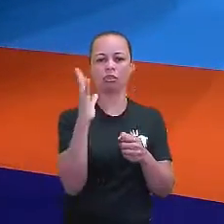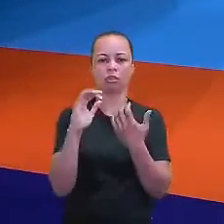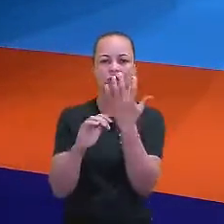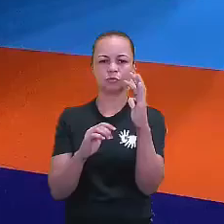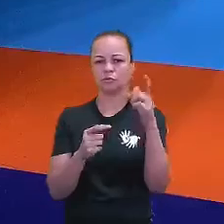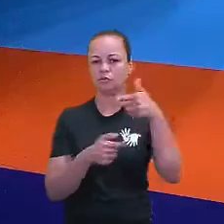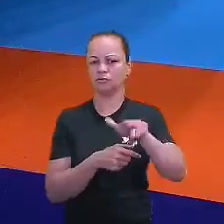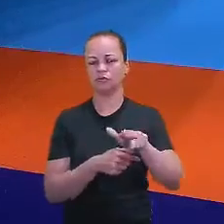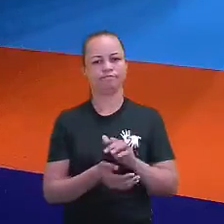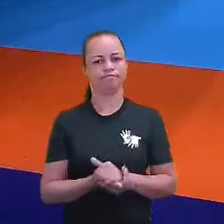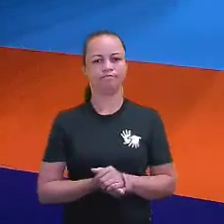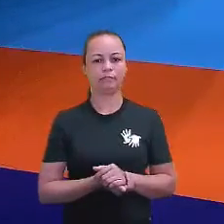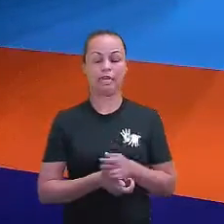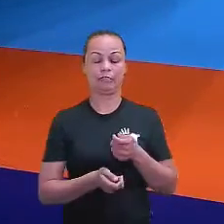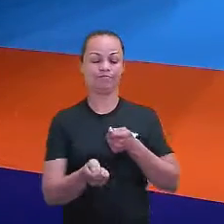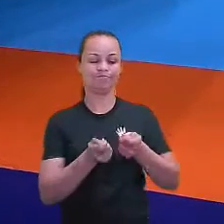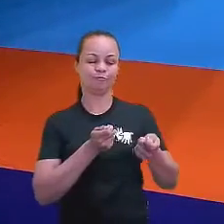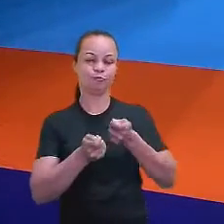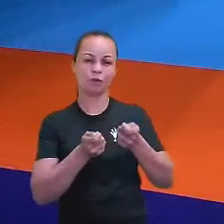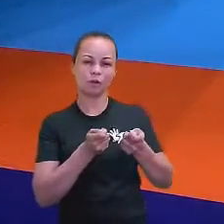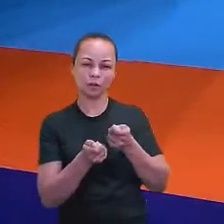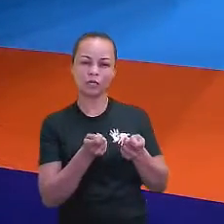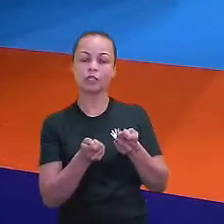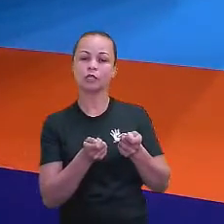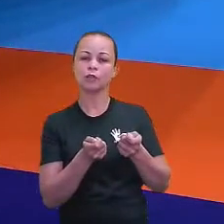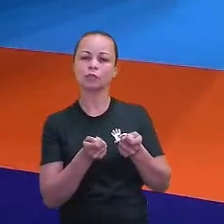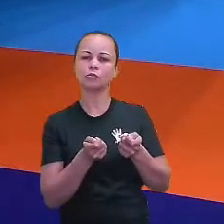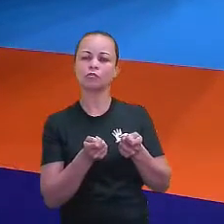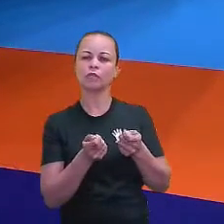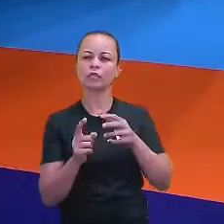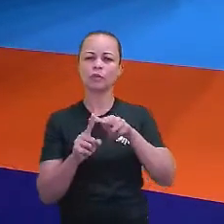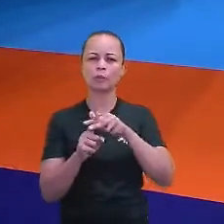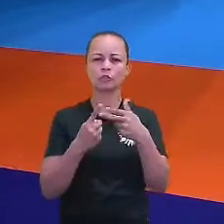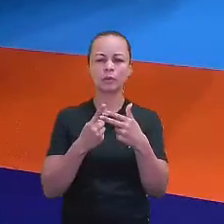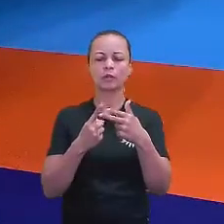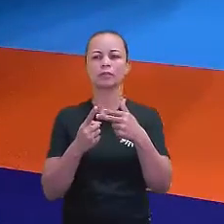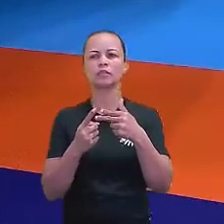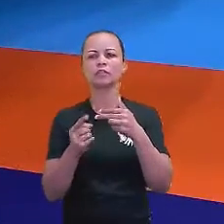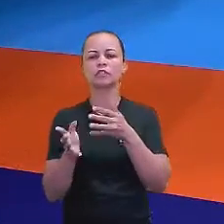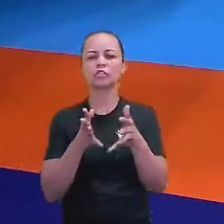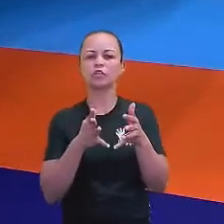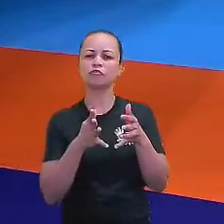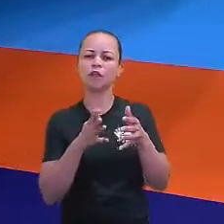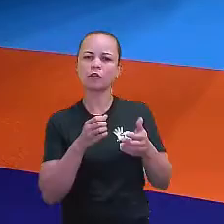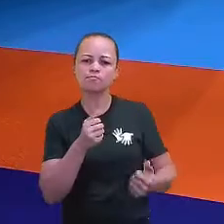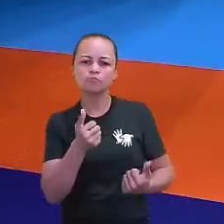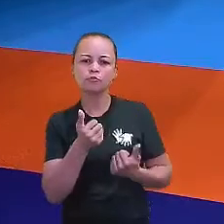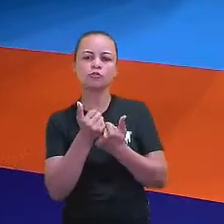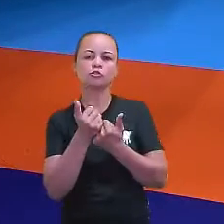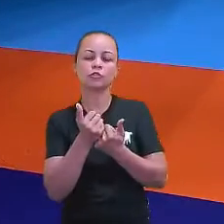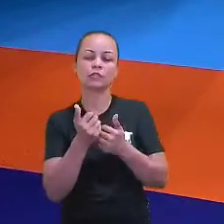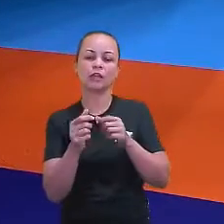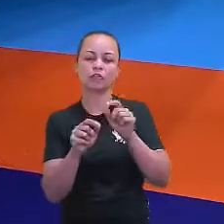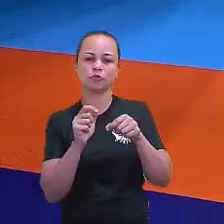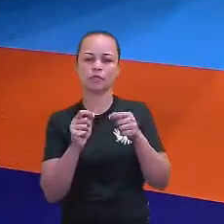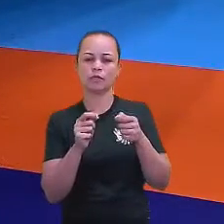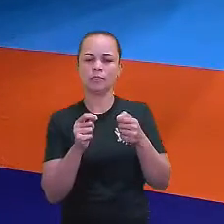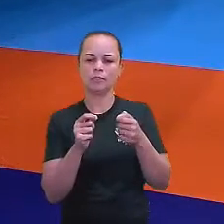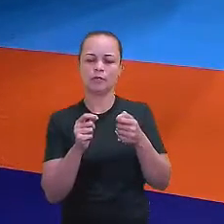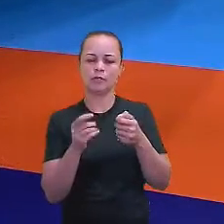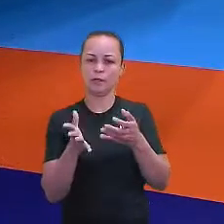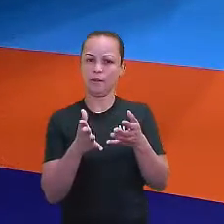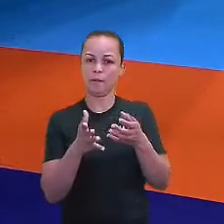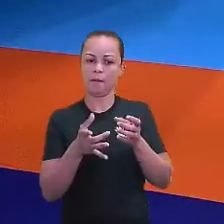um equilíbrio dentro de uma perspectiva sustentável que permita a gente jogar tanto